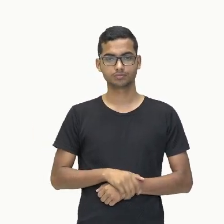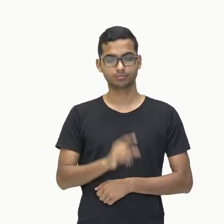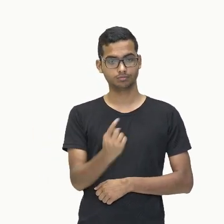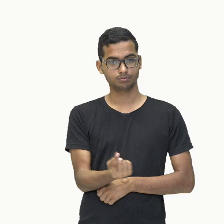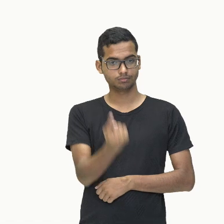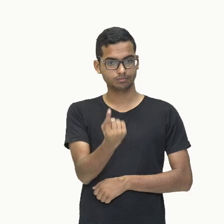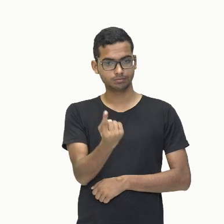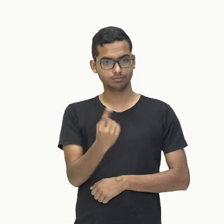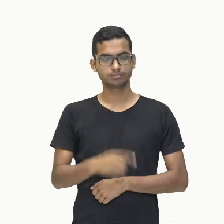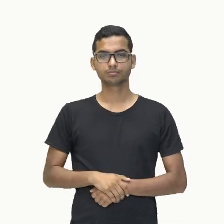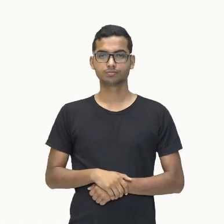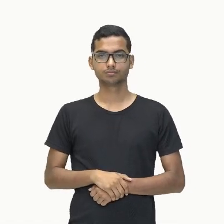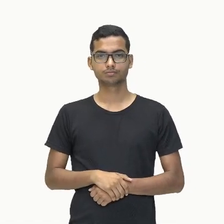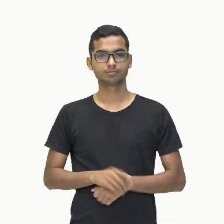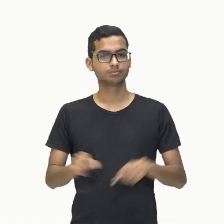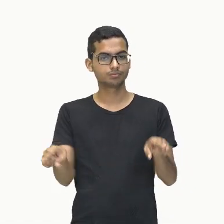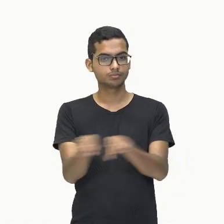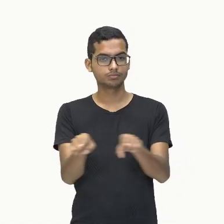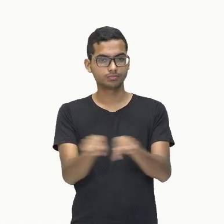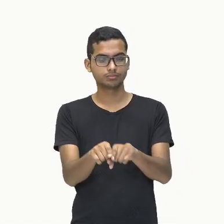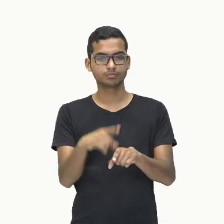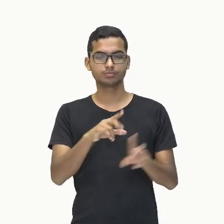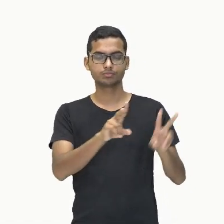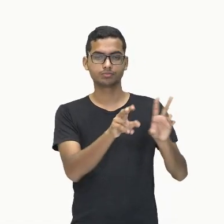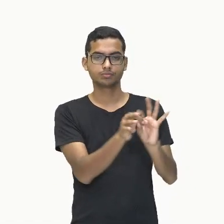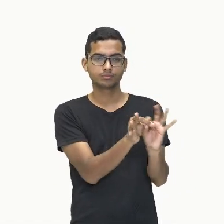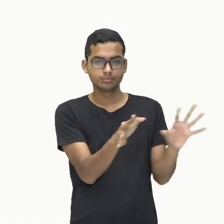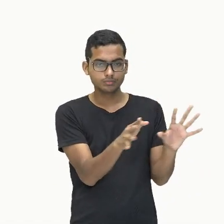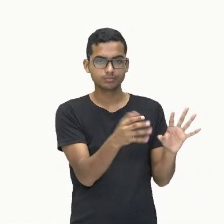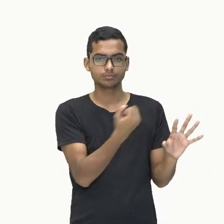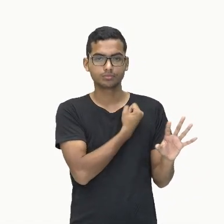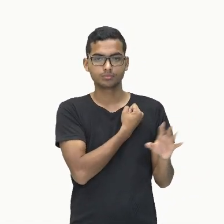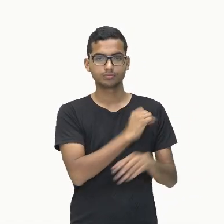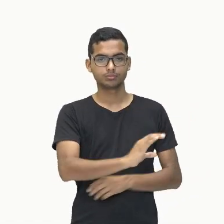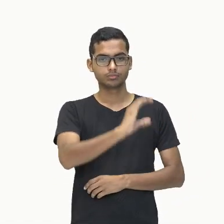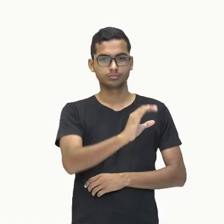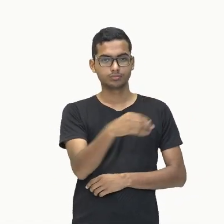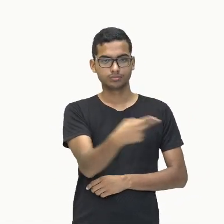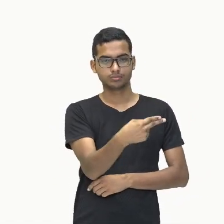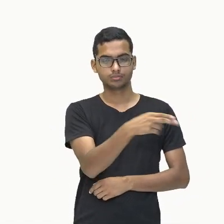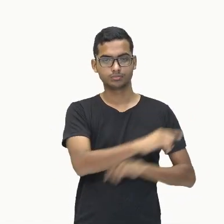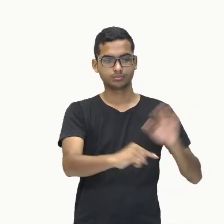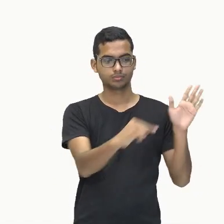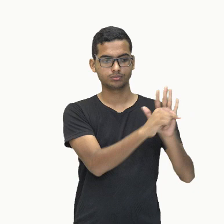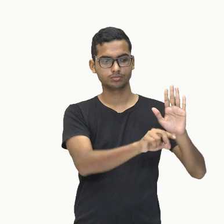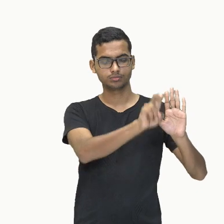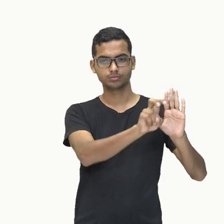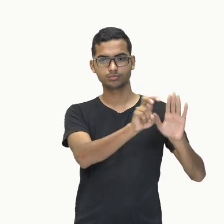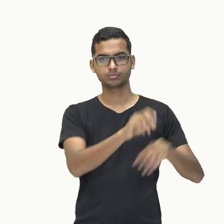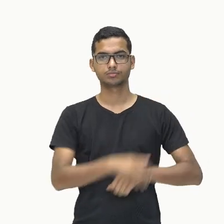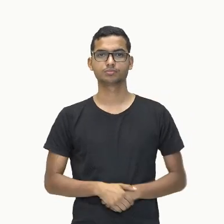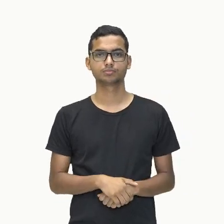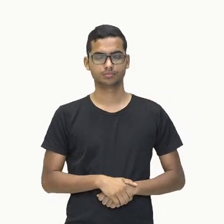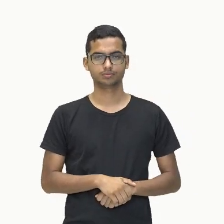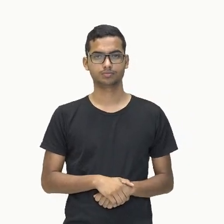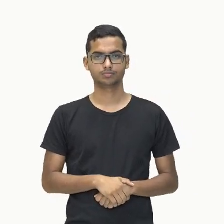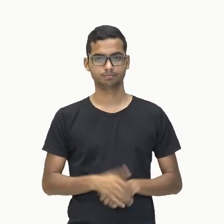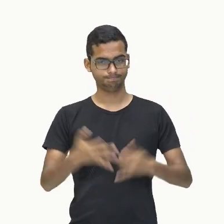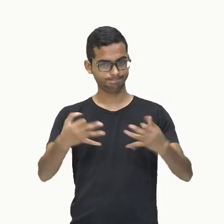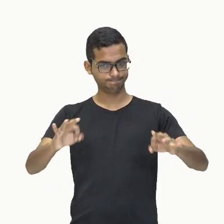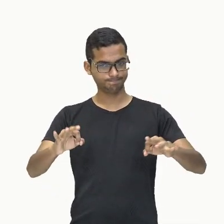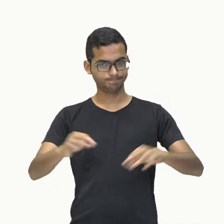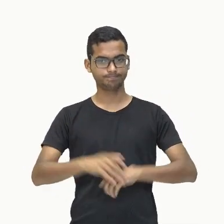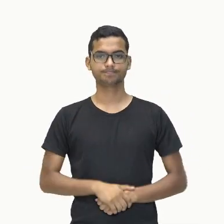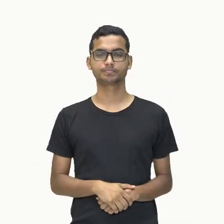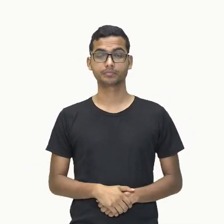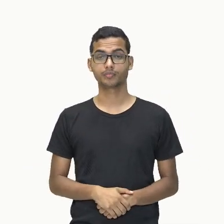1. E o termo independente, C, vai ser, então, menos 5, tá?